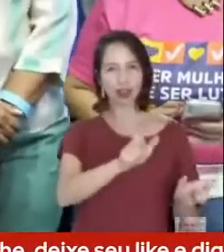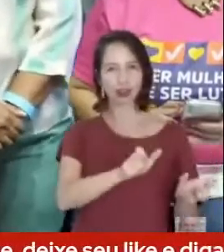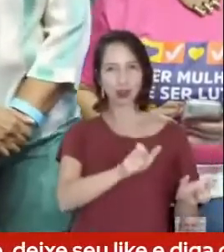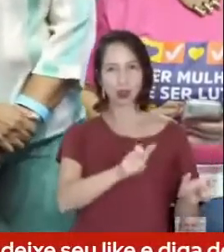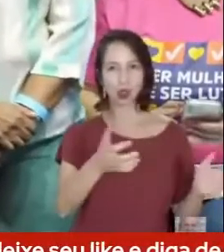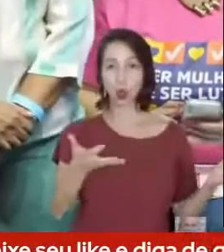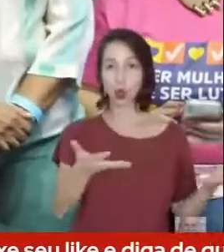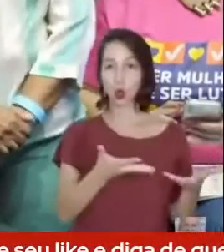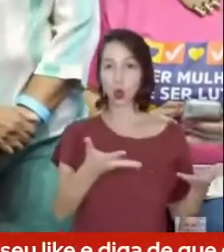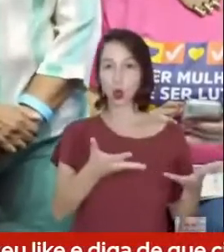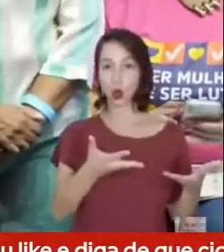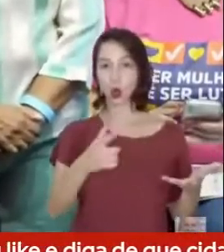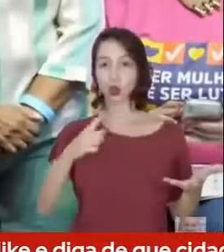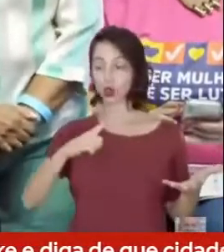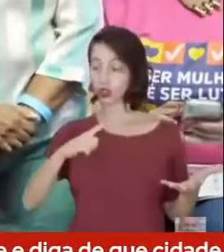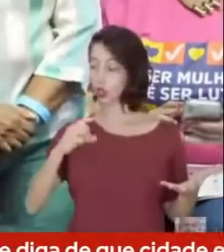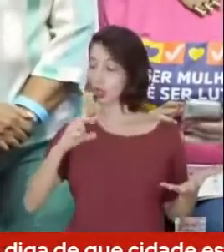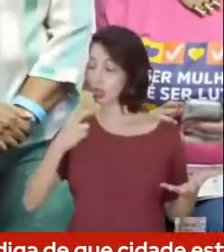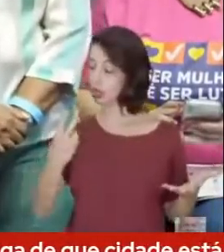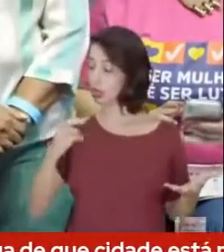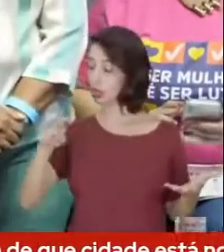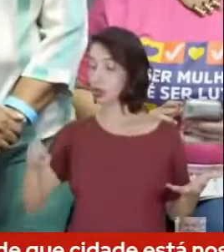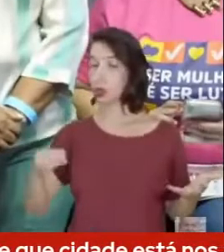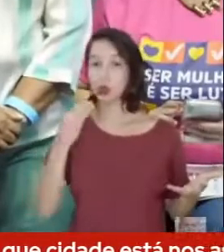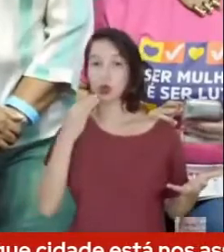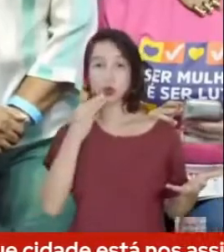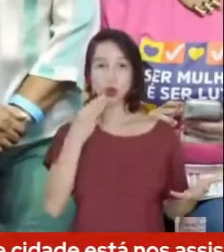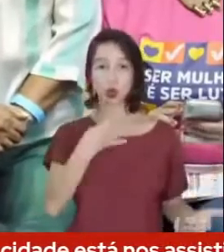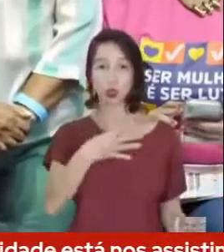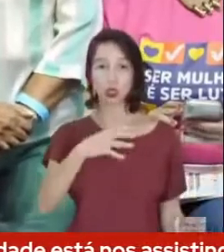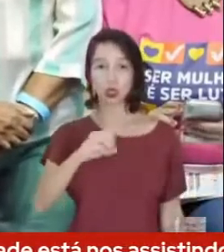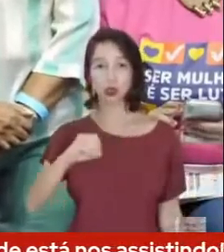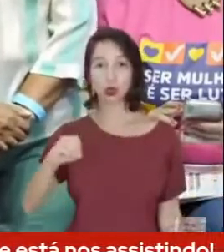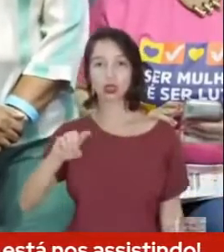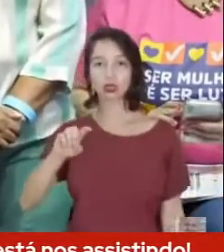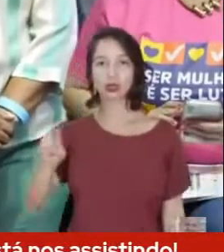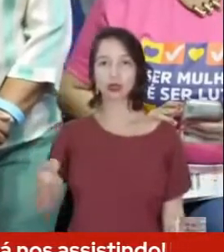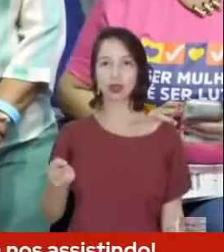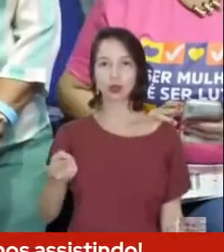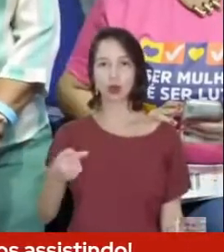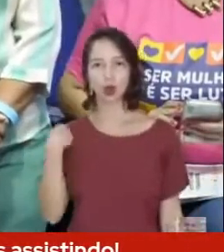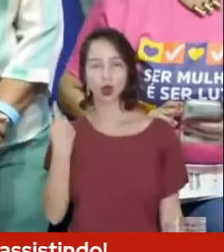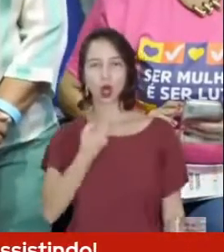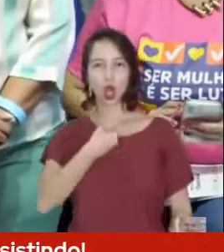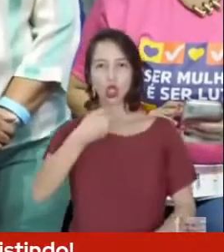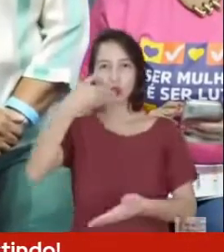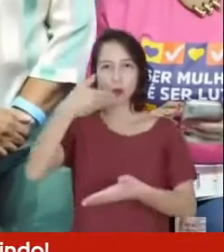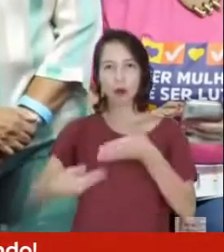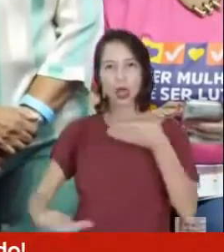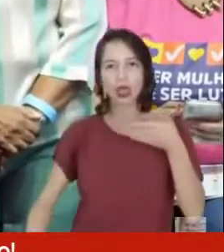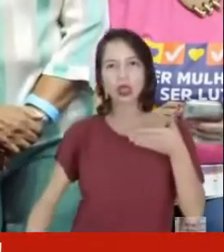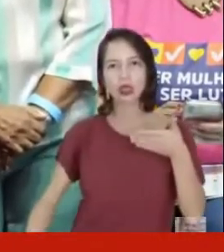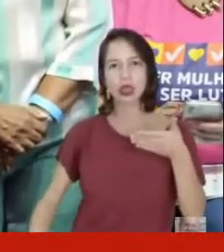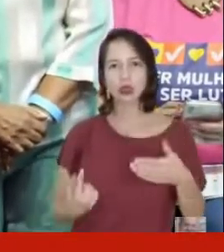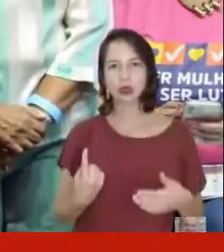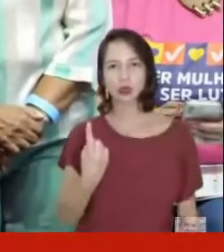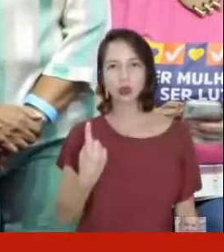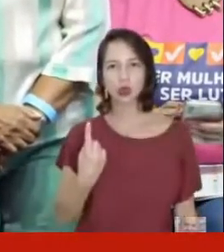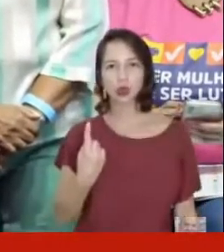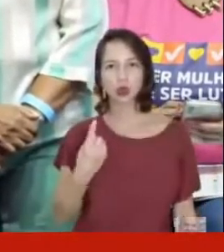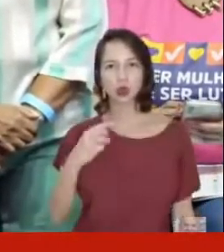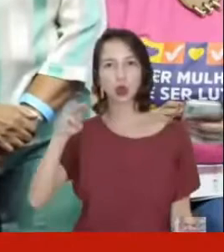milhões e 400 mil empregos diretos. Nós perdemos 1 milhão e 320 mil postos de trabalho.